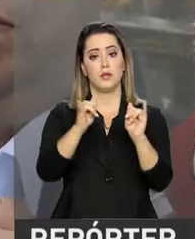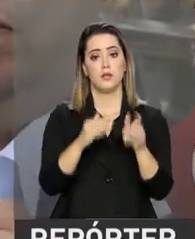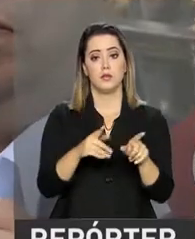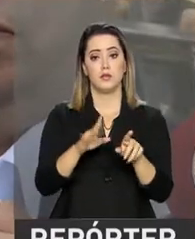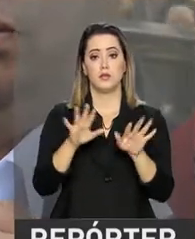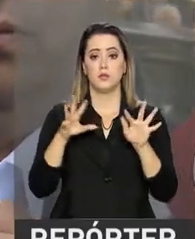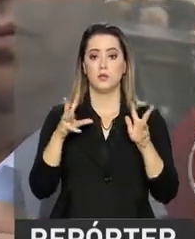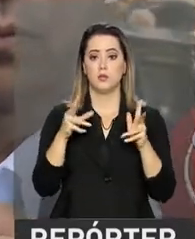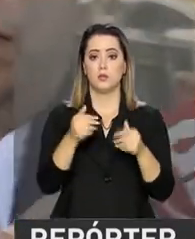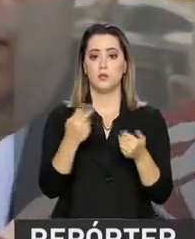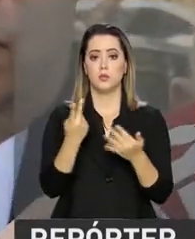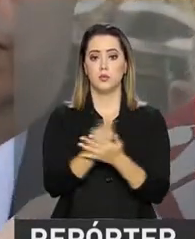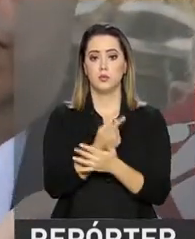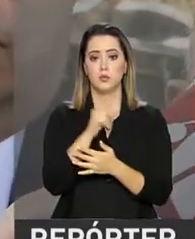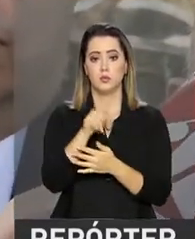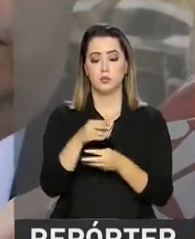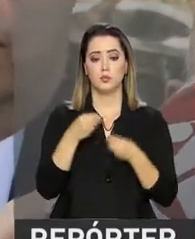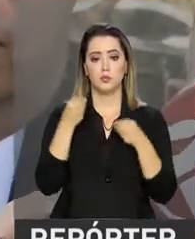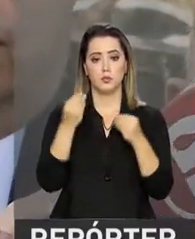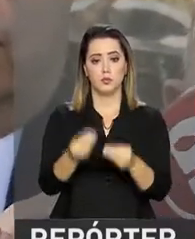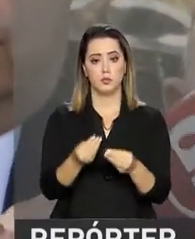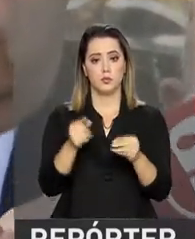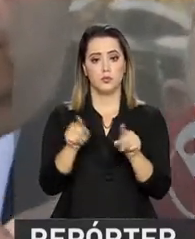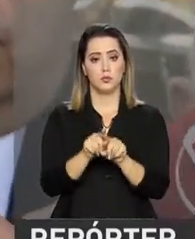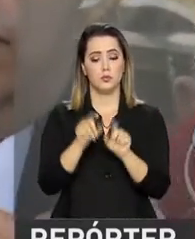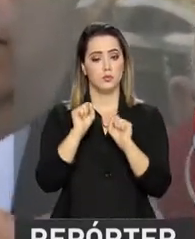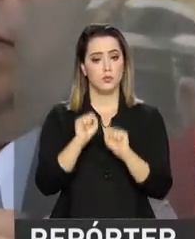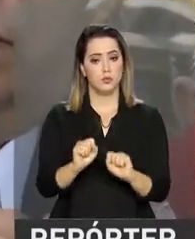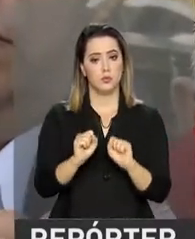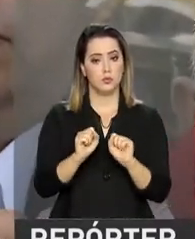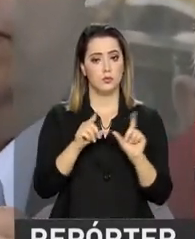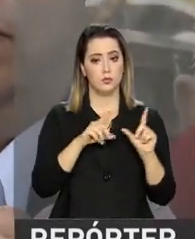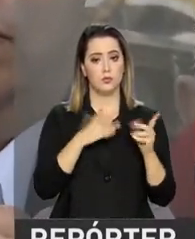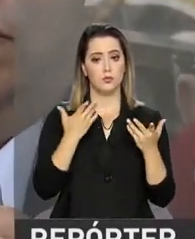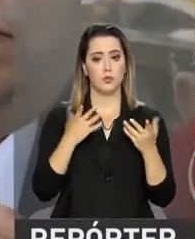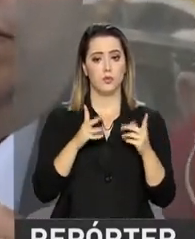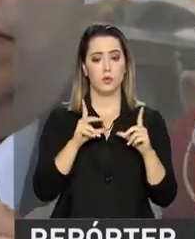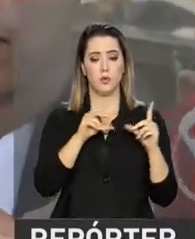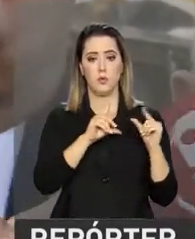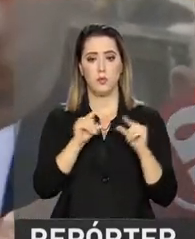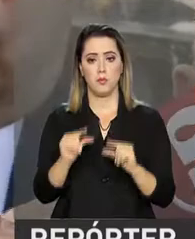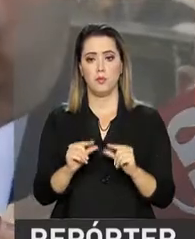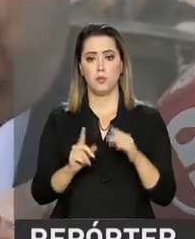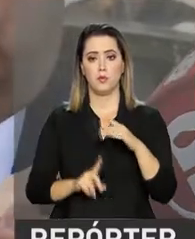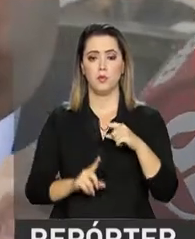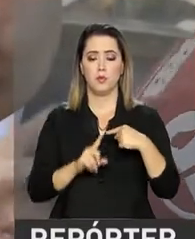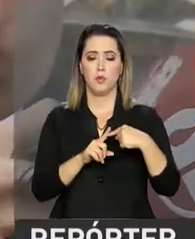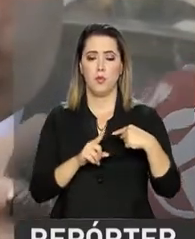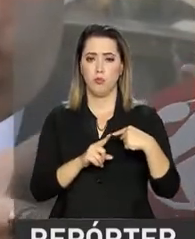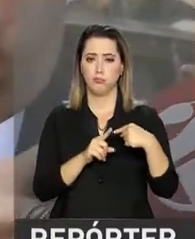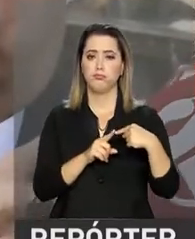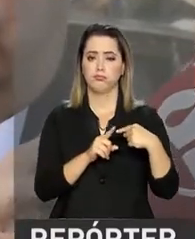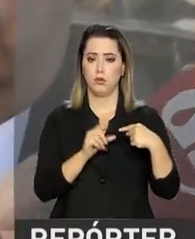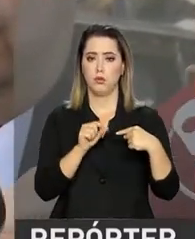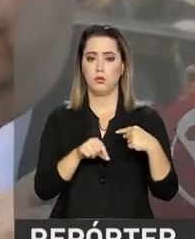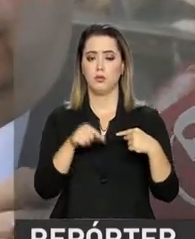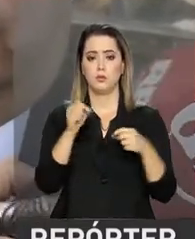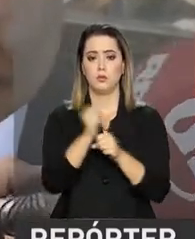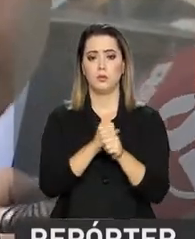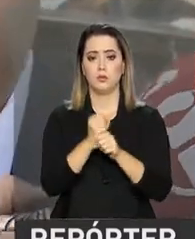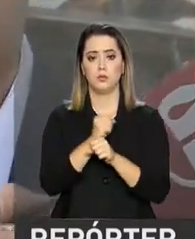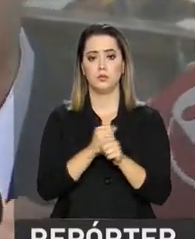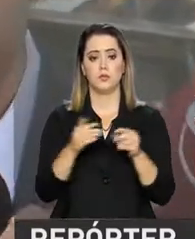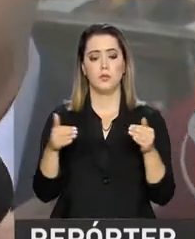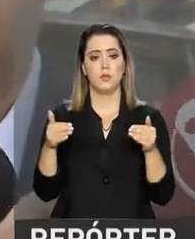para viabilizar a a menor meta possível esse ano nós devemos estatal é